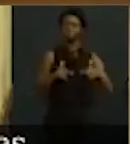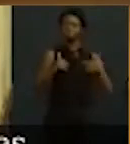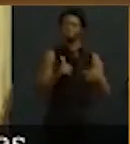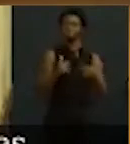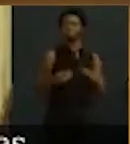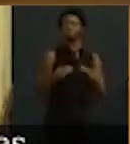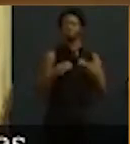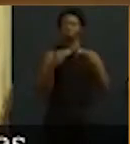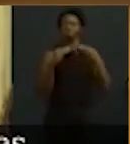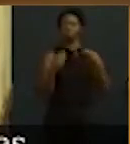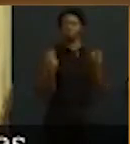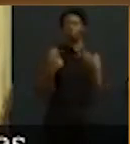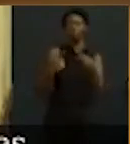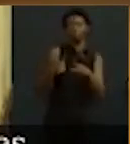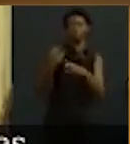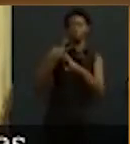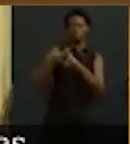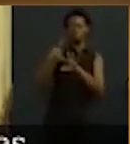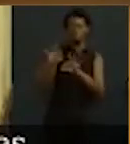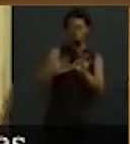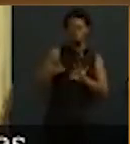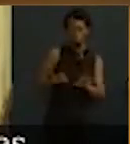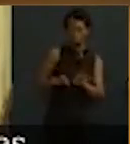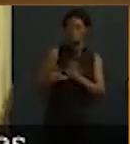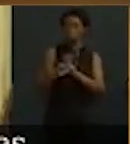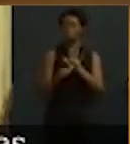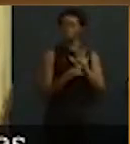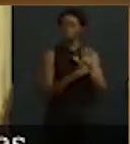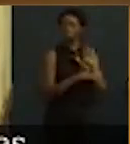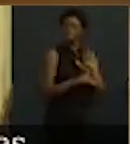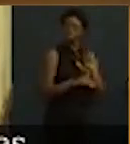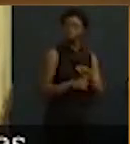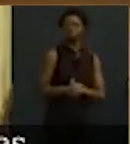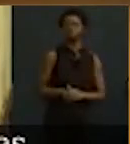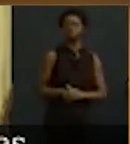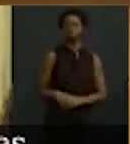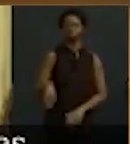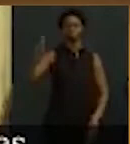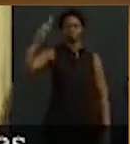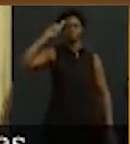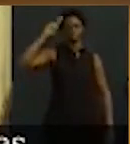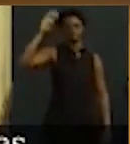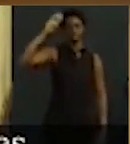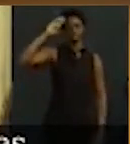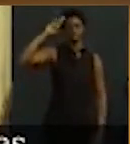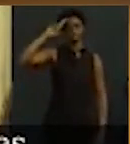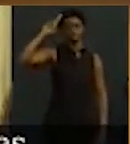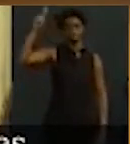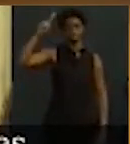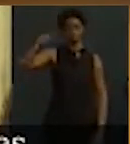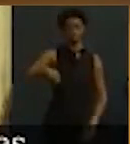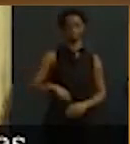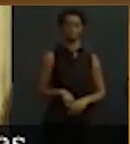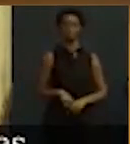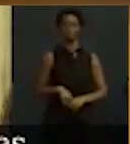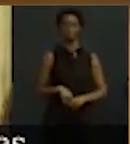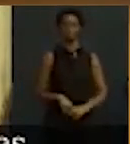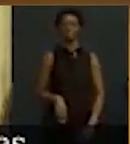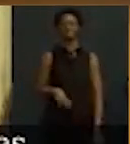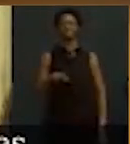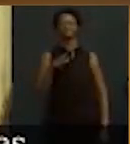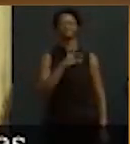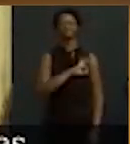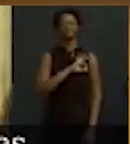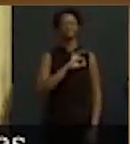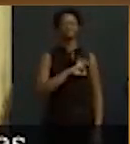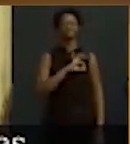o crime organizado e a corrupção. Coronel da Polícia Militar do Estado do Rio de Janeiro, sempre conciliou